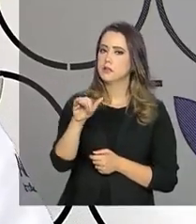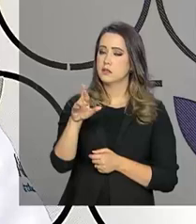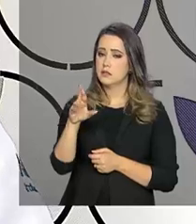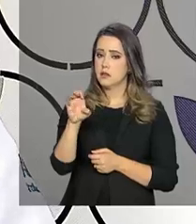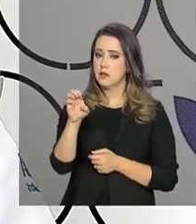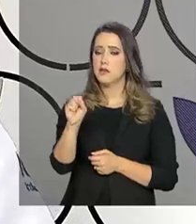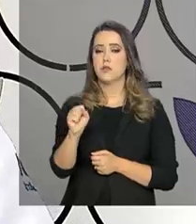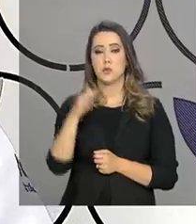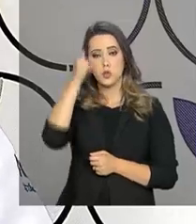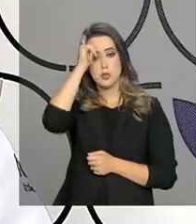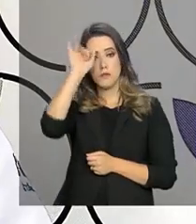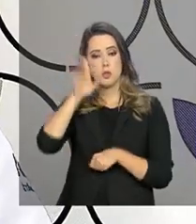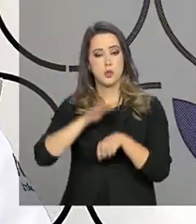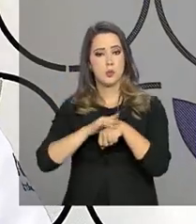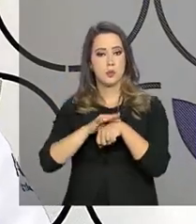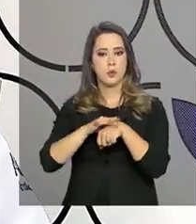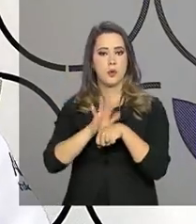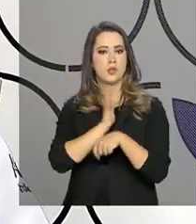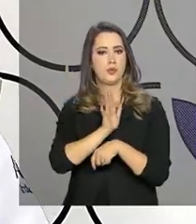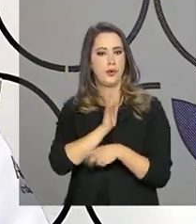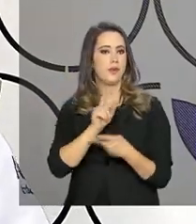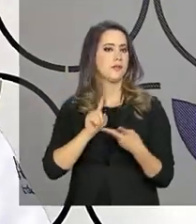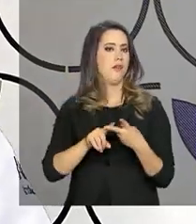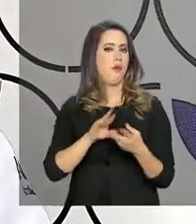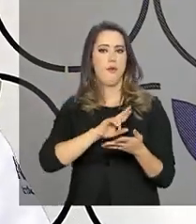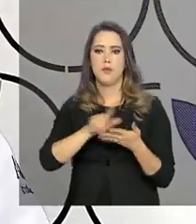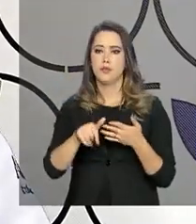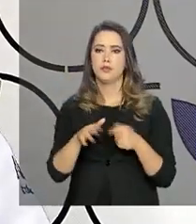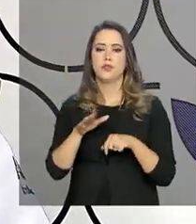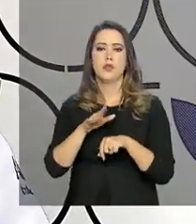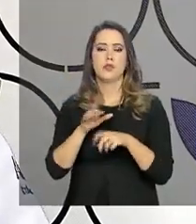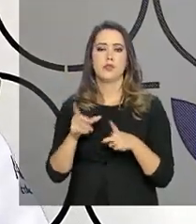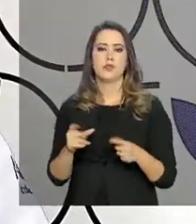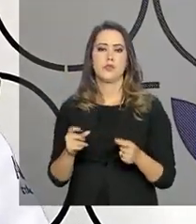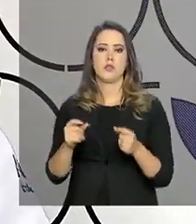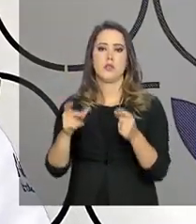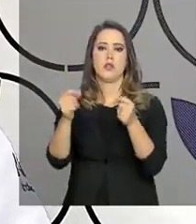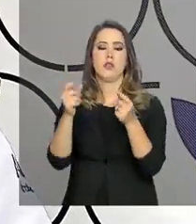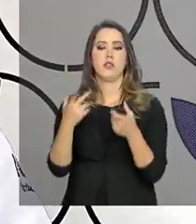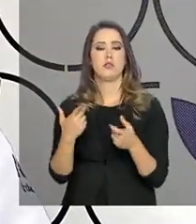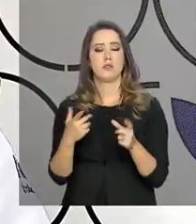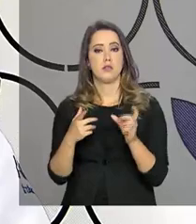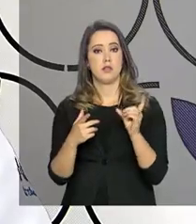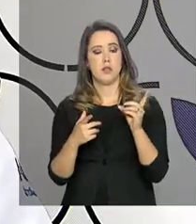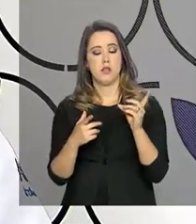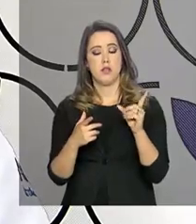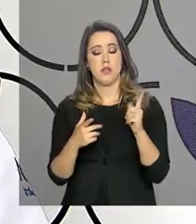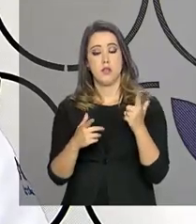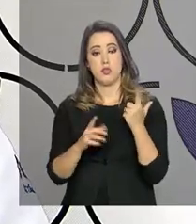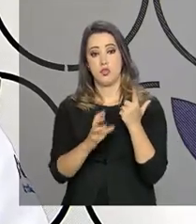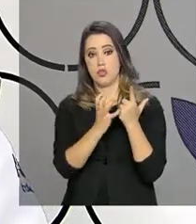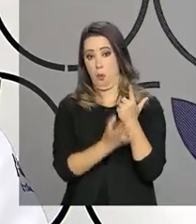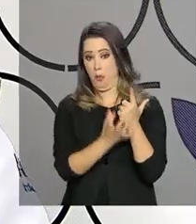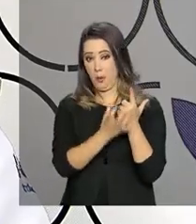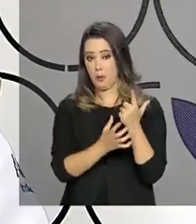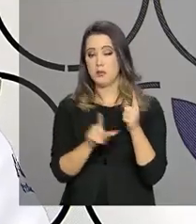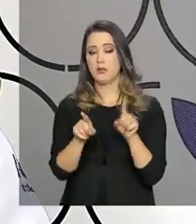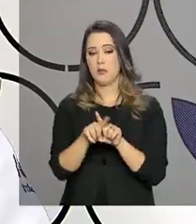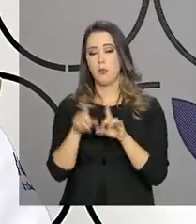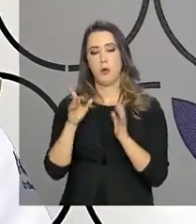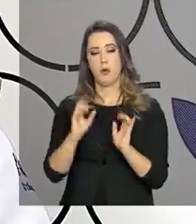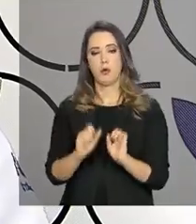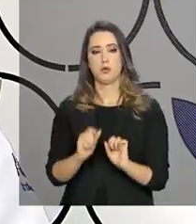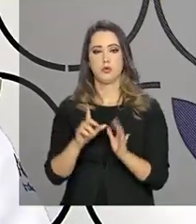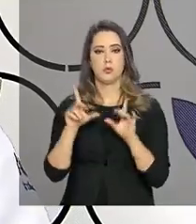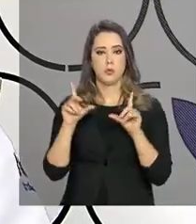crônicas como doença cardiovascular e alguns tipos de câncer como câncer de próstata que é o que mais tem estudo relacionado e licopeno